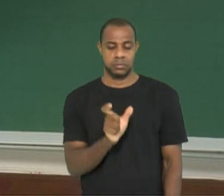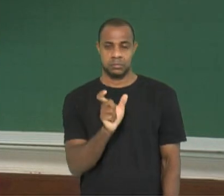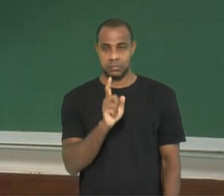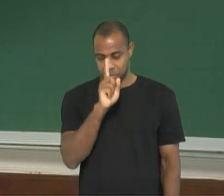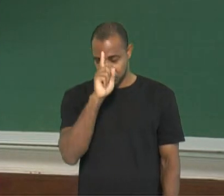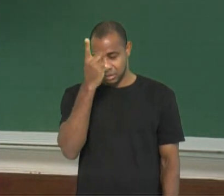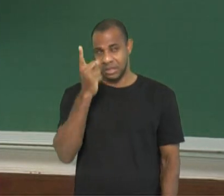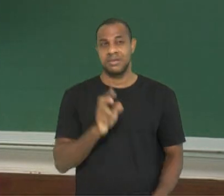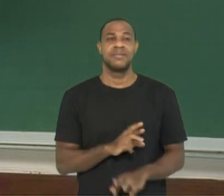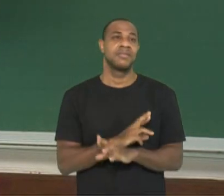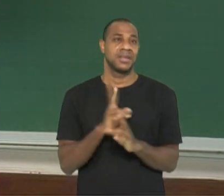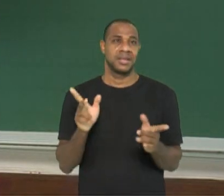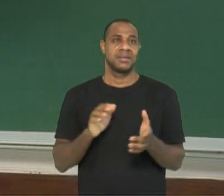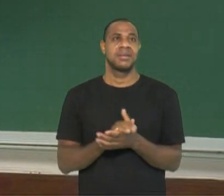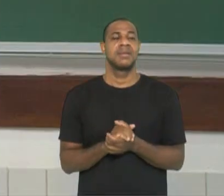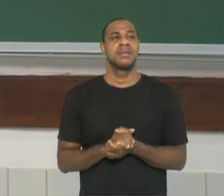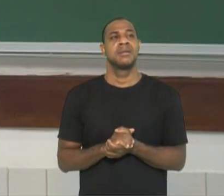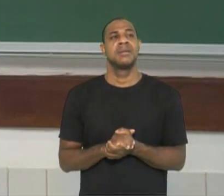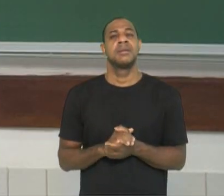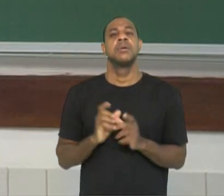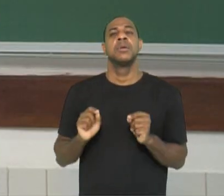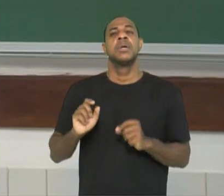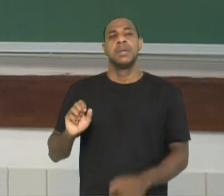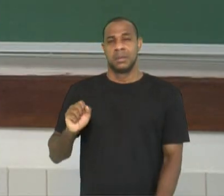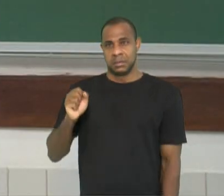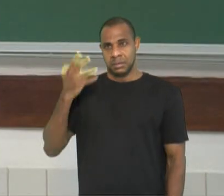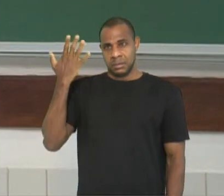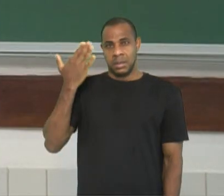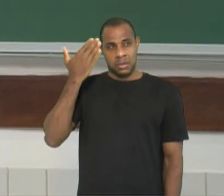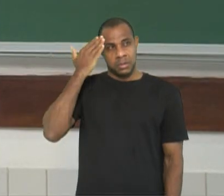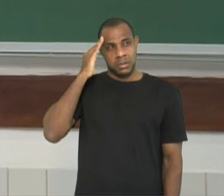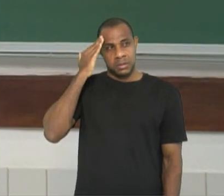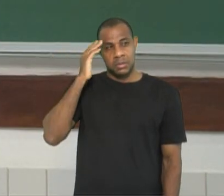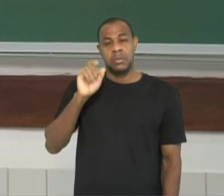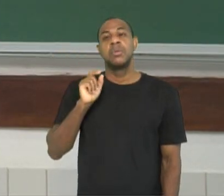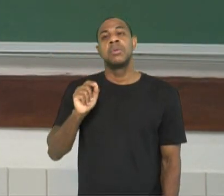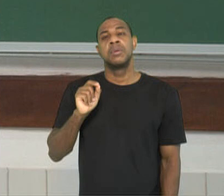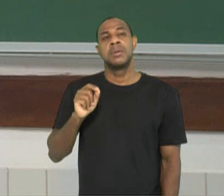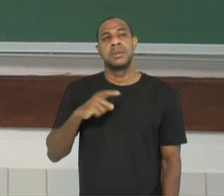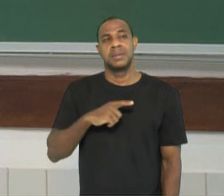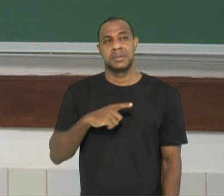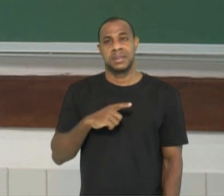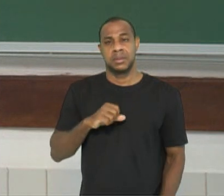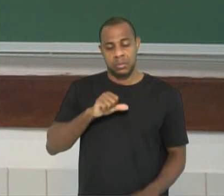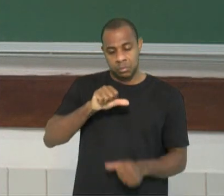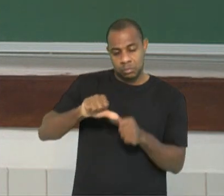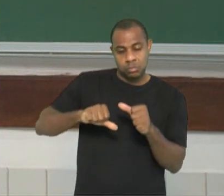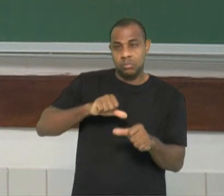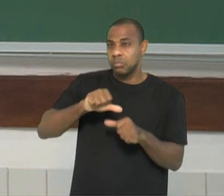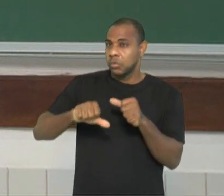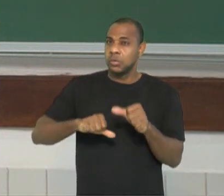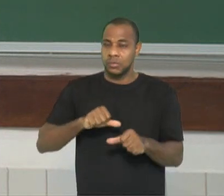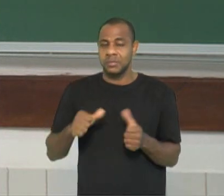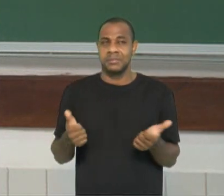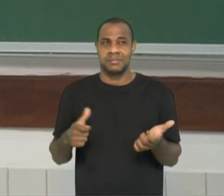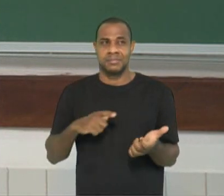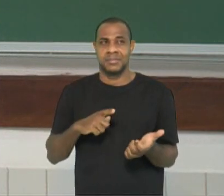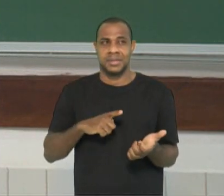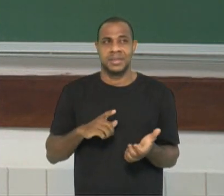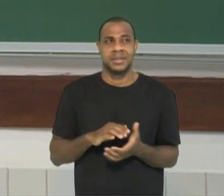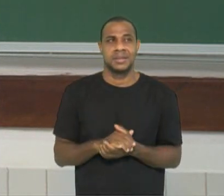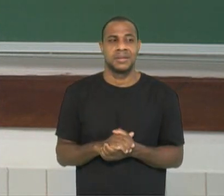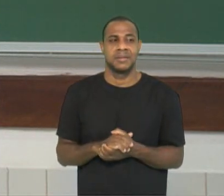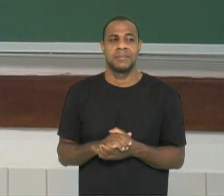o que acontece? É compreendido que existe uma adulteração dos símbolos nacionais. Com o símbolo